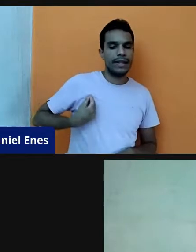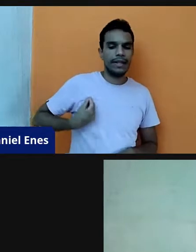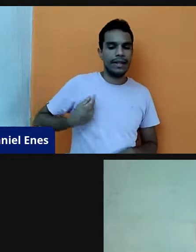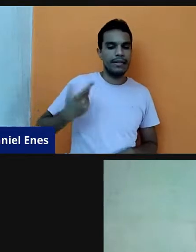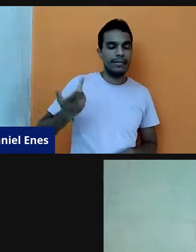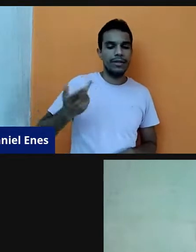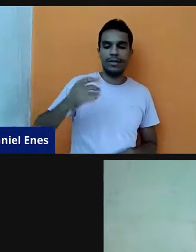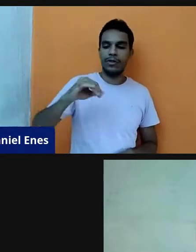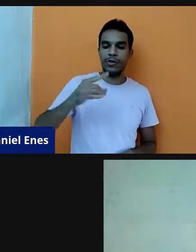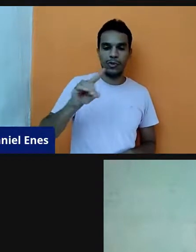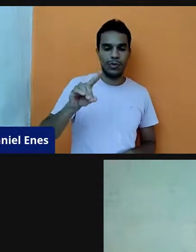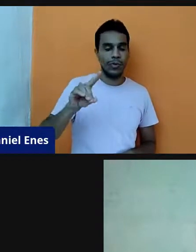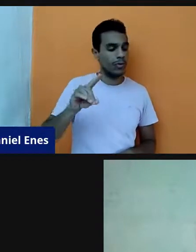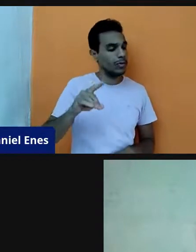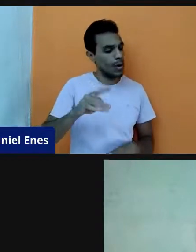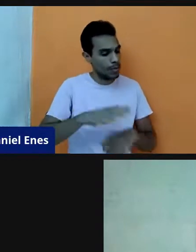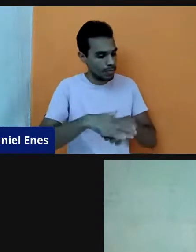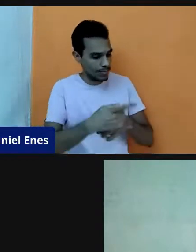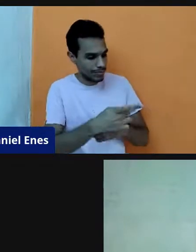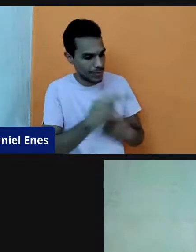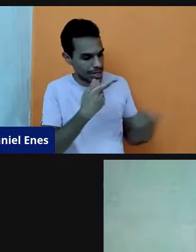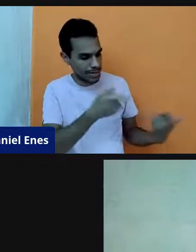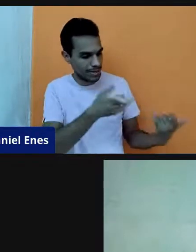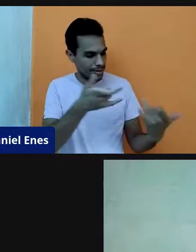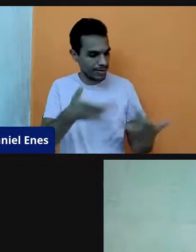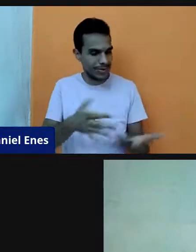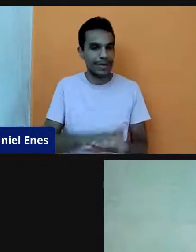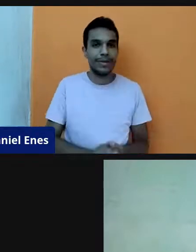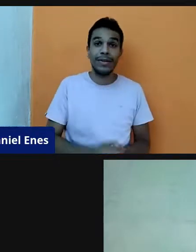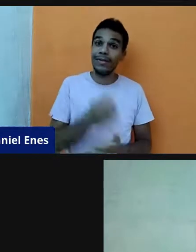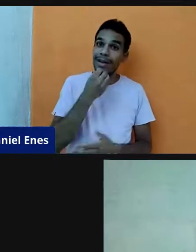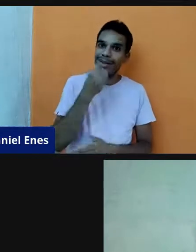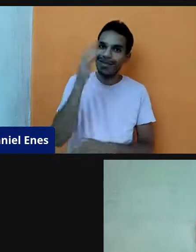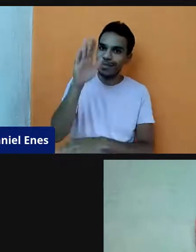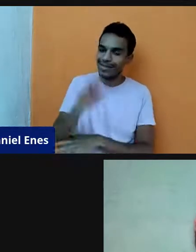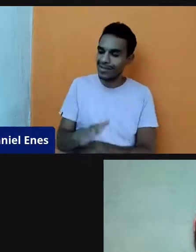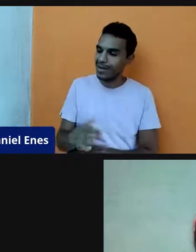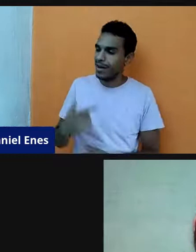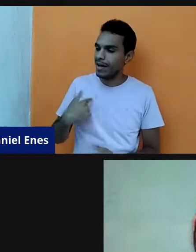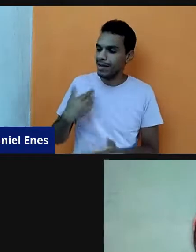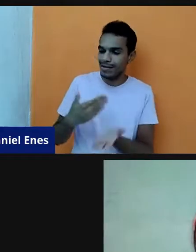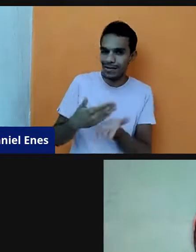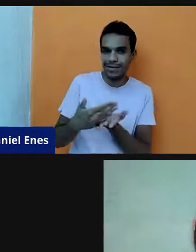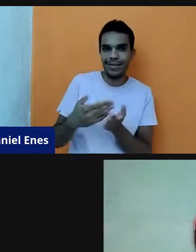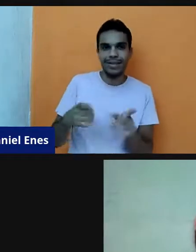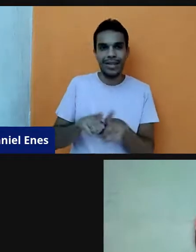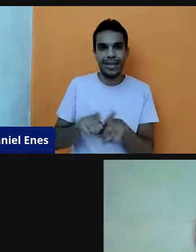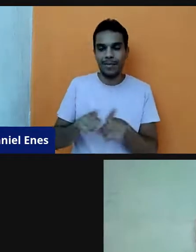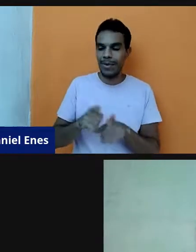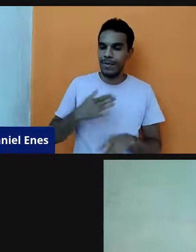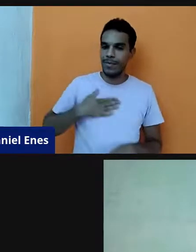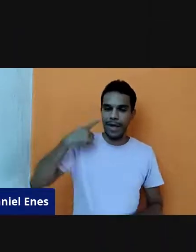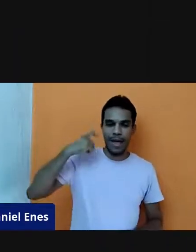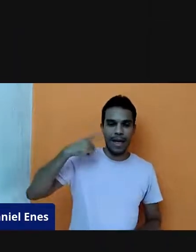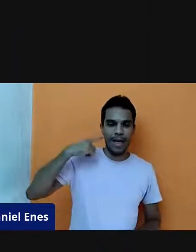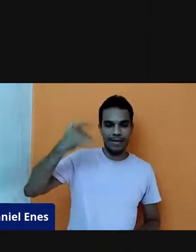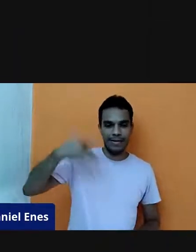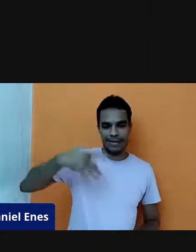é com você, Marcinha. Boa tarde. Eu inicio também com a minha audiodescrição.